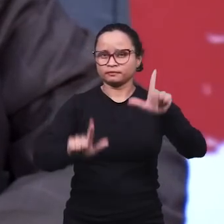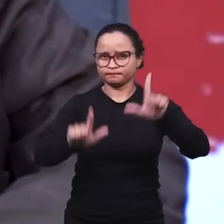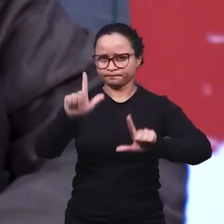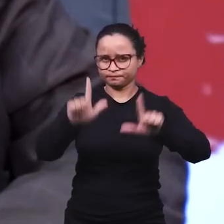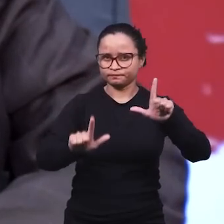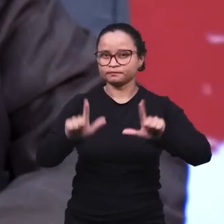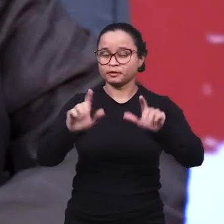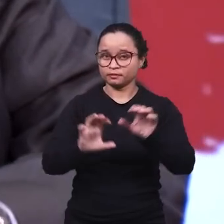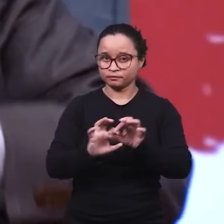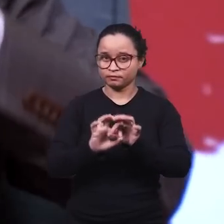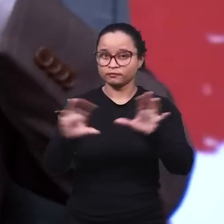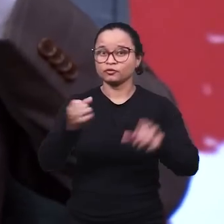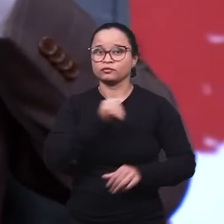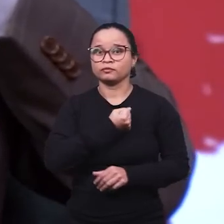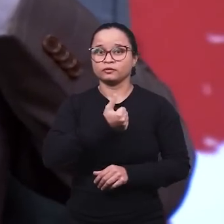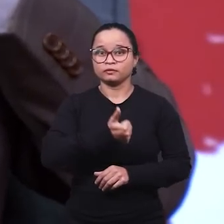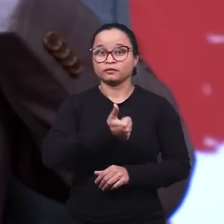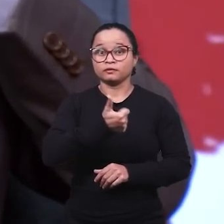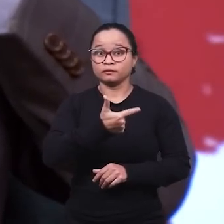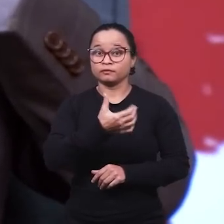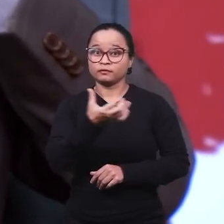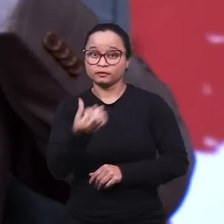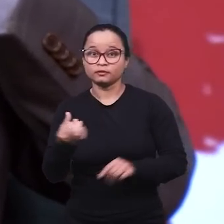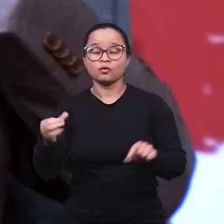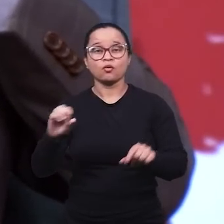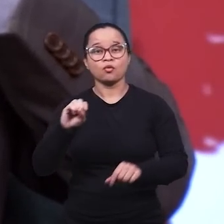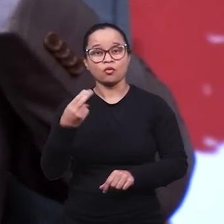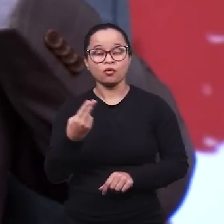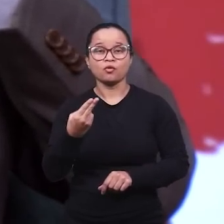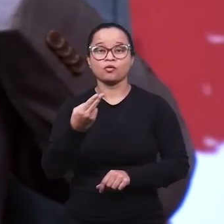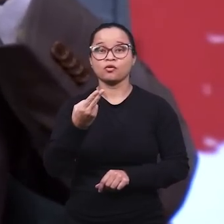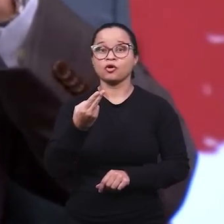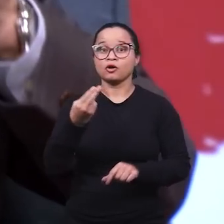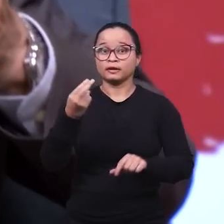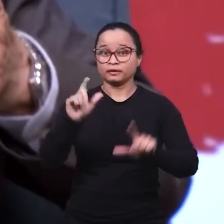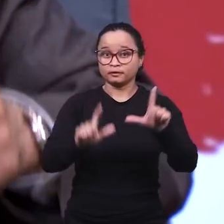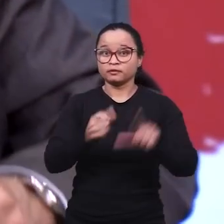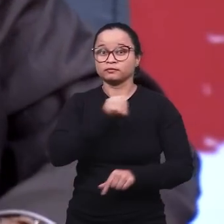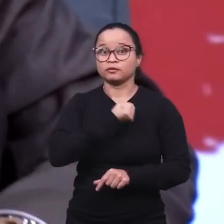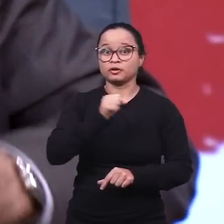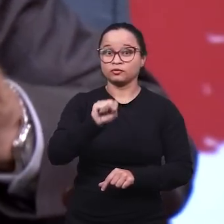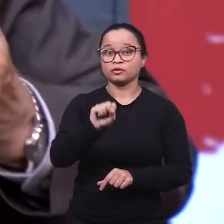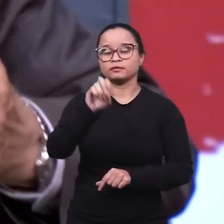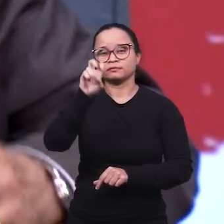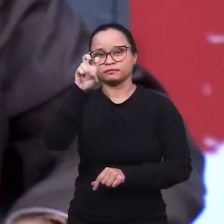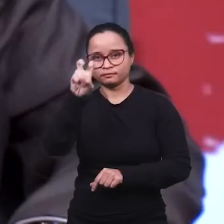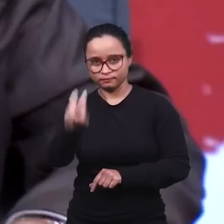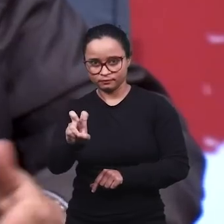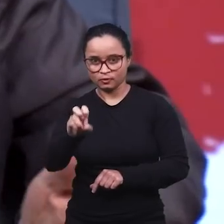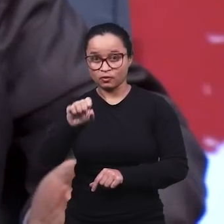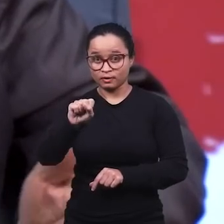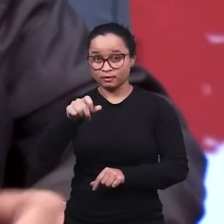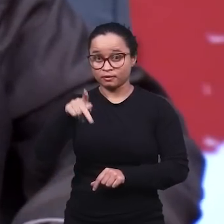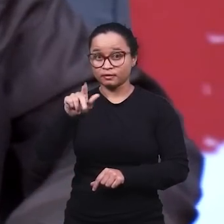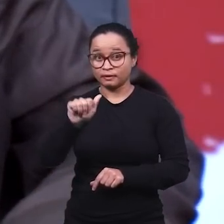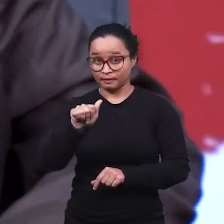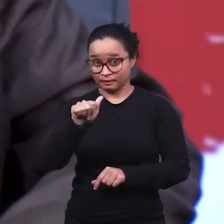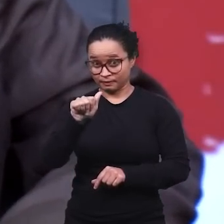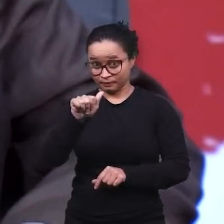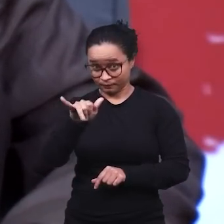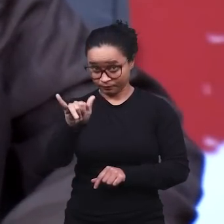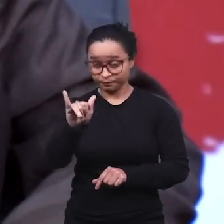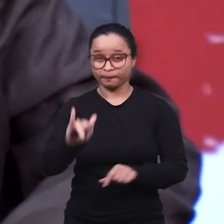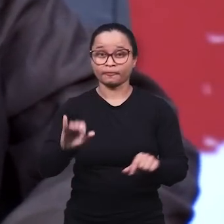126, ou no canal 85 da Sky, Rádio Manaim, ou nas nossas plataformas do